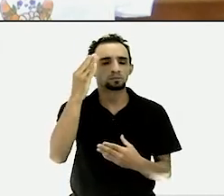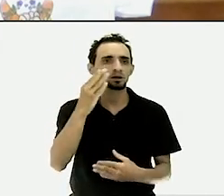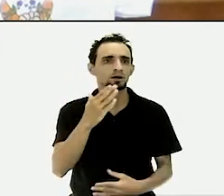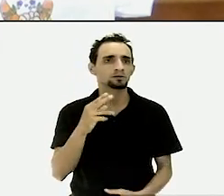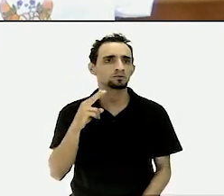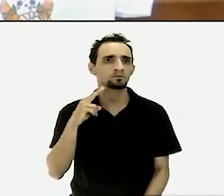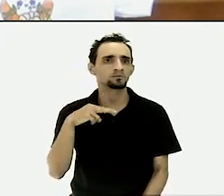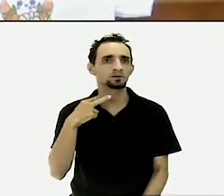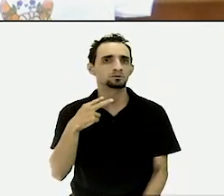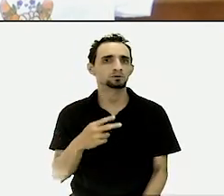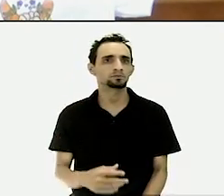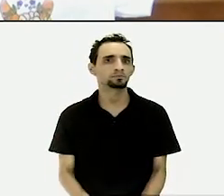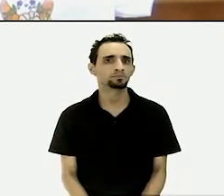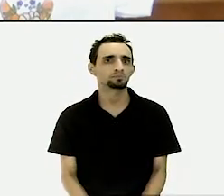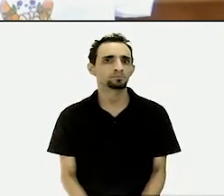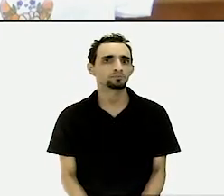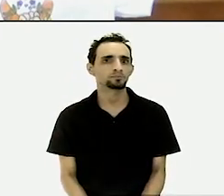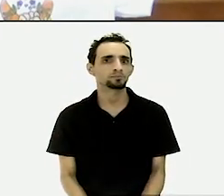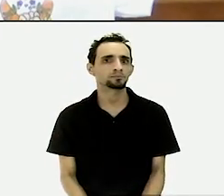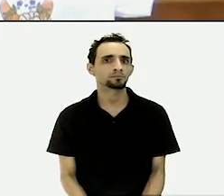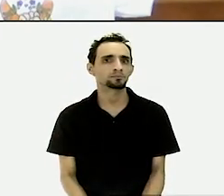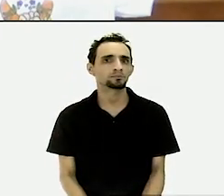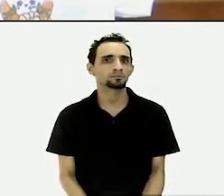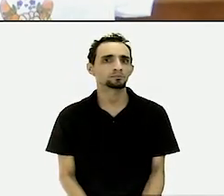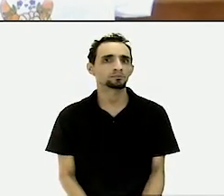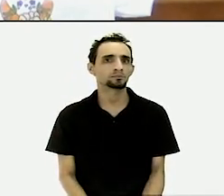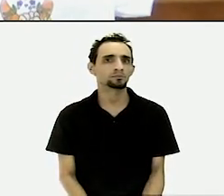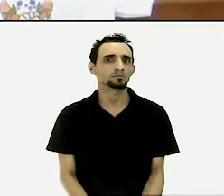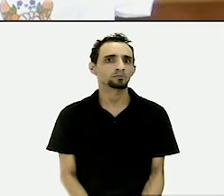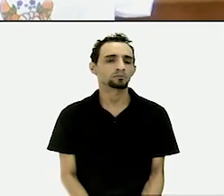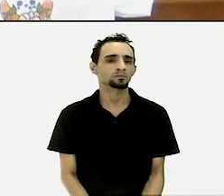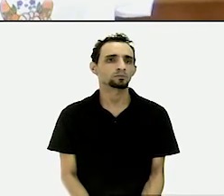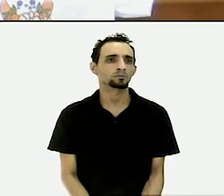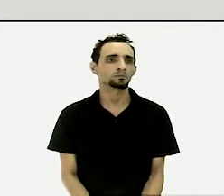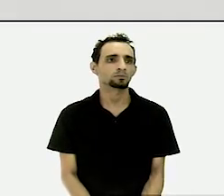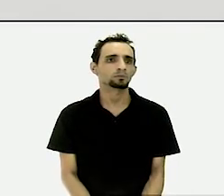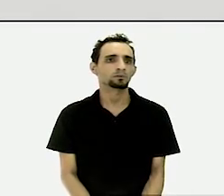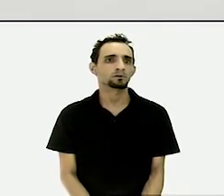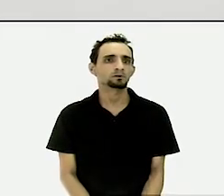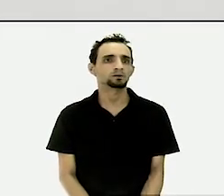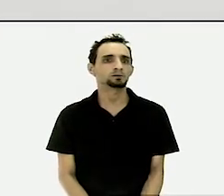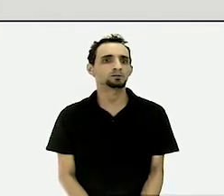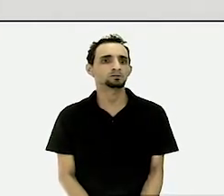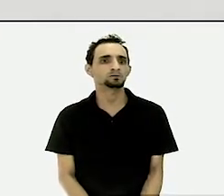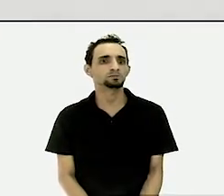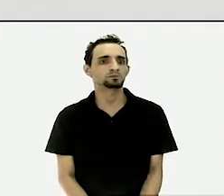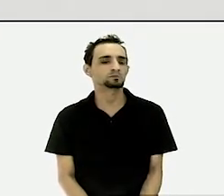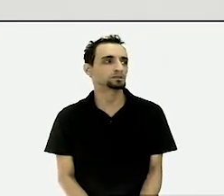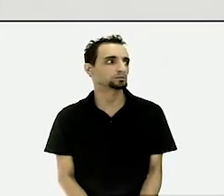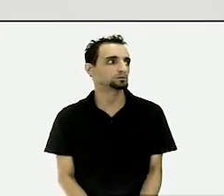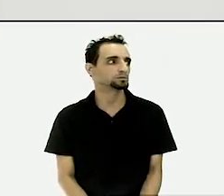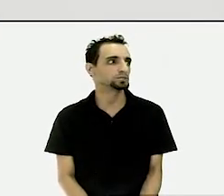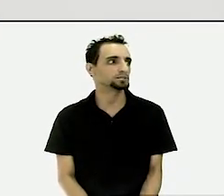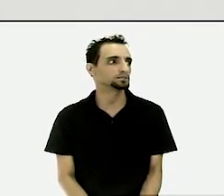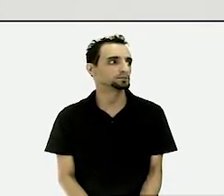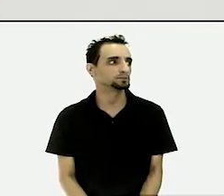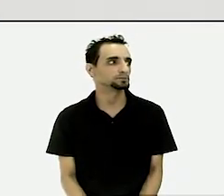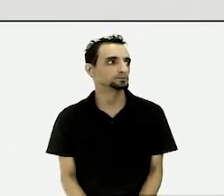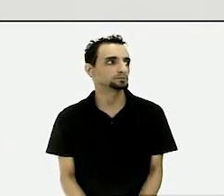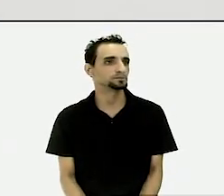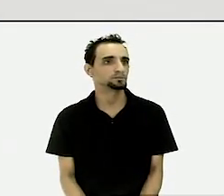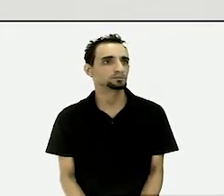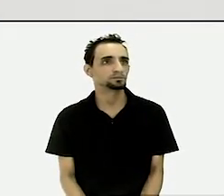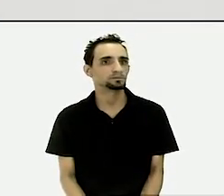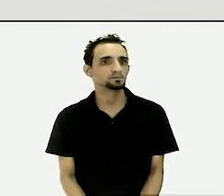não, pode falar. Deixa eu aproveitar que você está aqui. Eu falei na tribuna, você não estava no momento. Sim. Em relação... A sala que nós temos